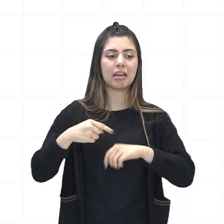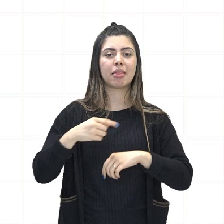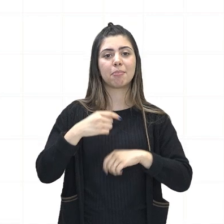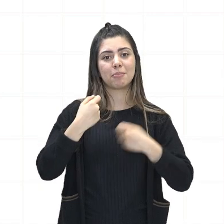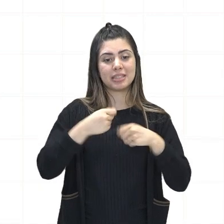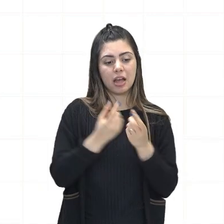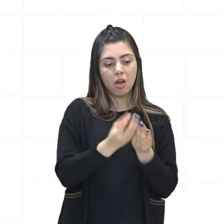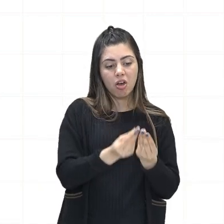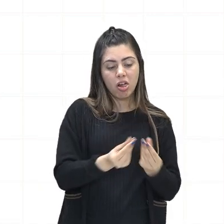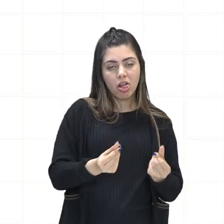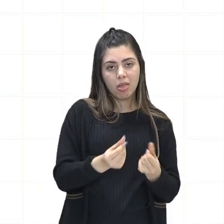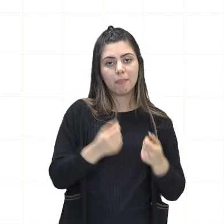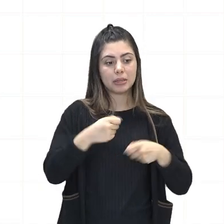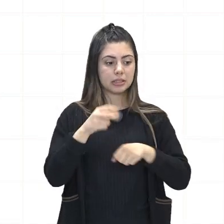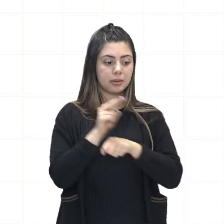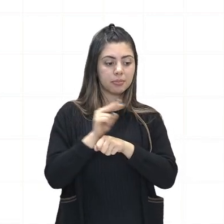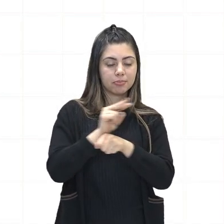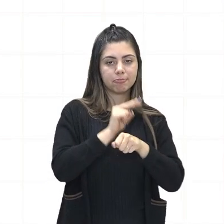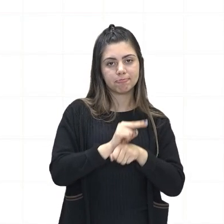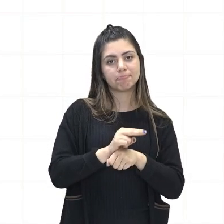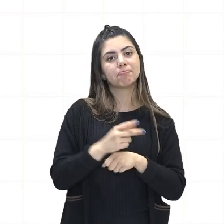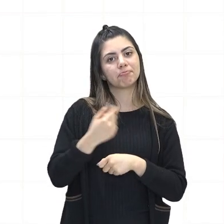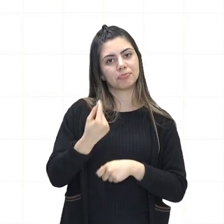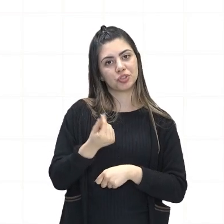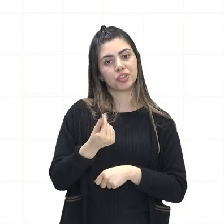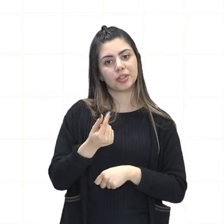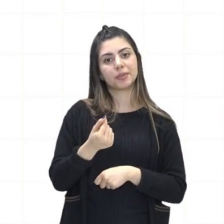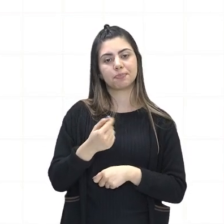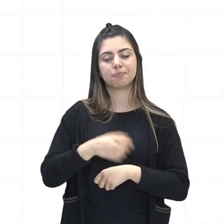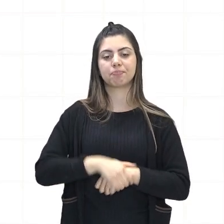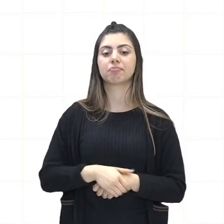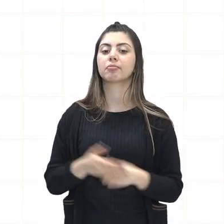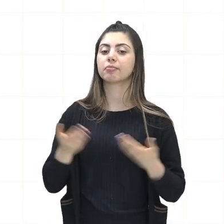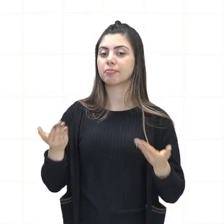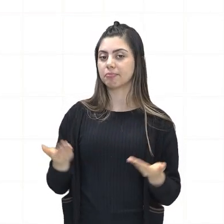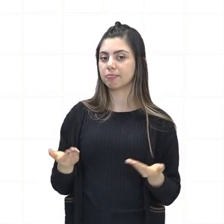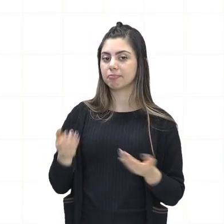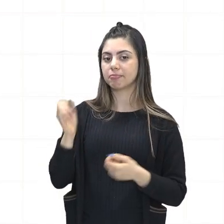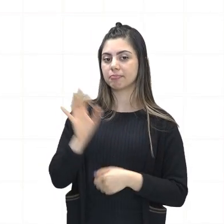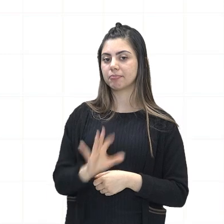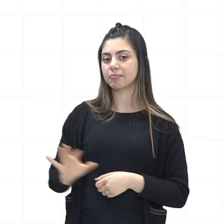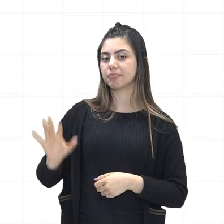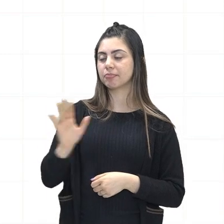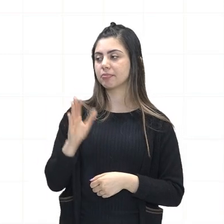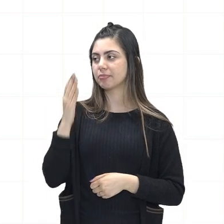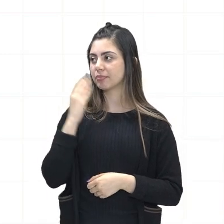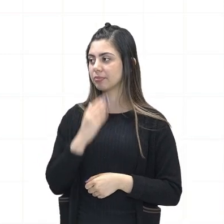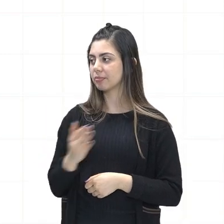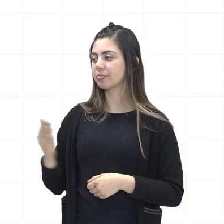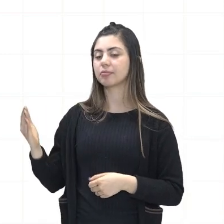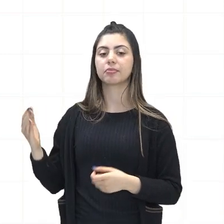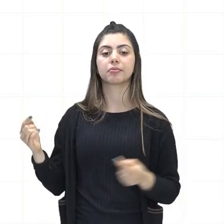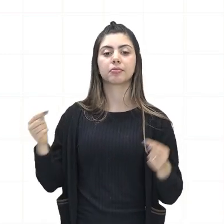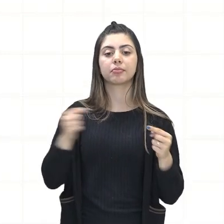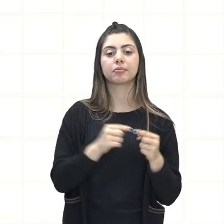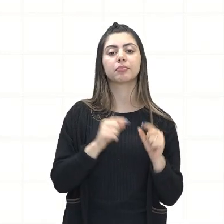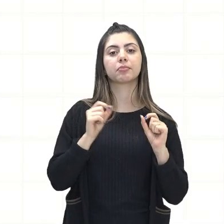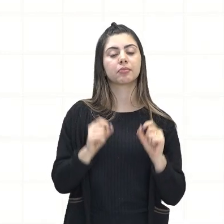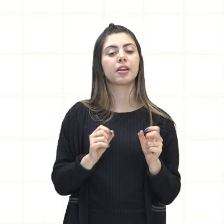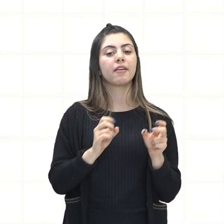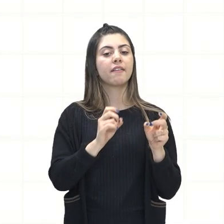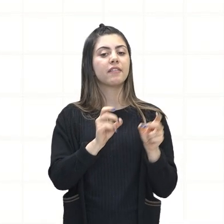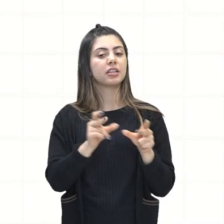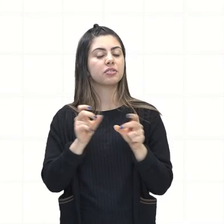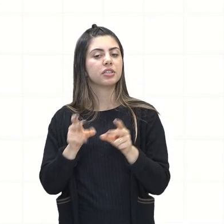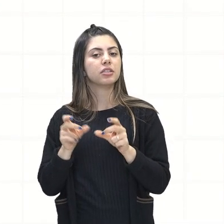de dinheiro, né? Na próxima tela a gente vai ver esse mapa aí, pessoal, com relação à exportação de grãos,